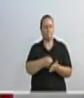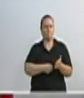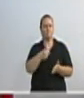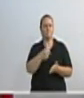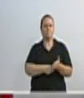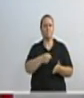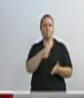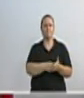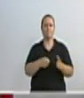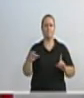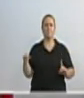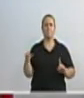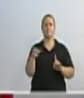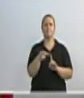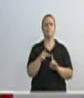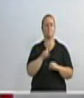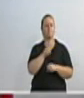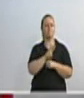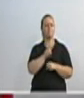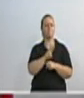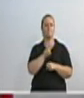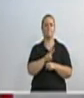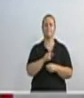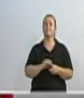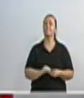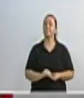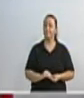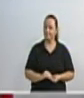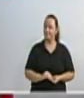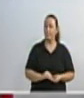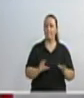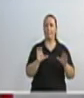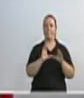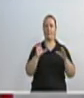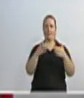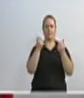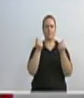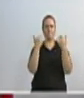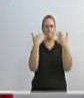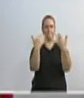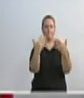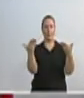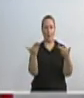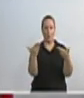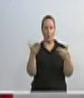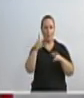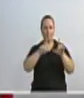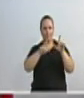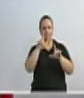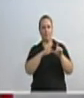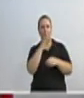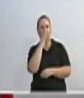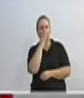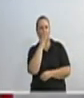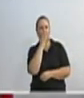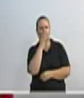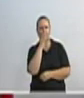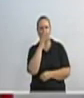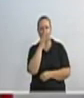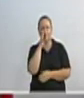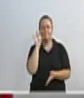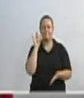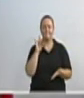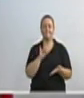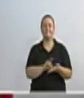do consumidor, que a comunidade que nos assiste agora pela TVL ao vivo está com